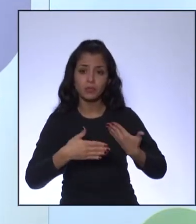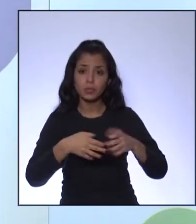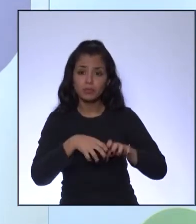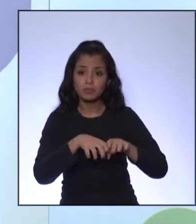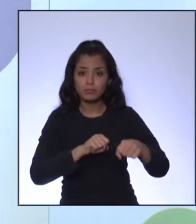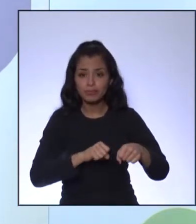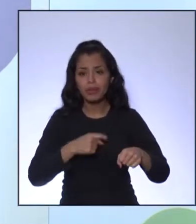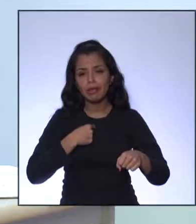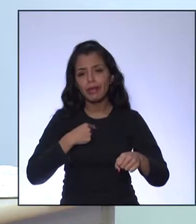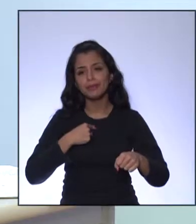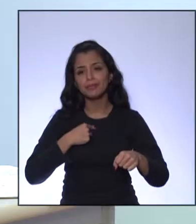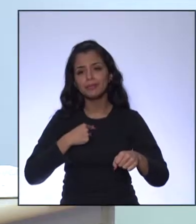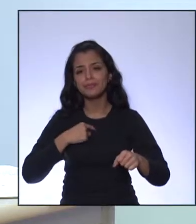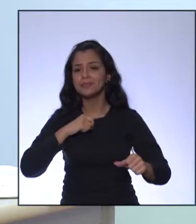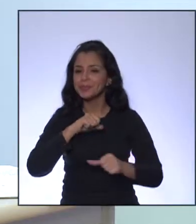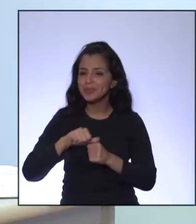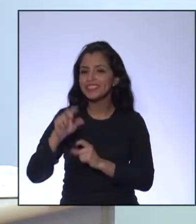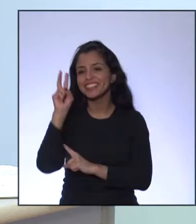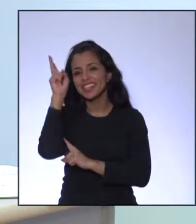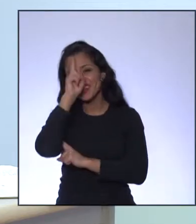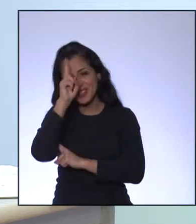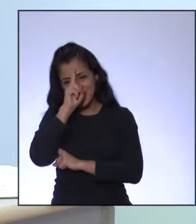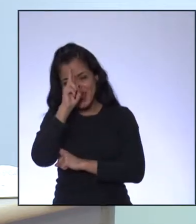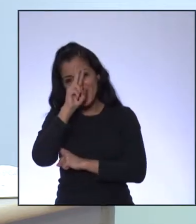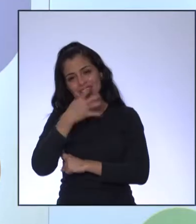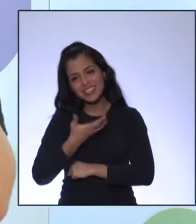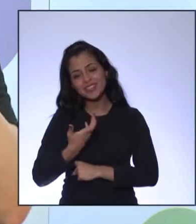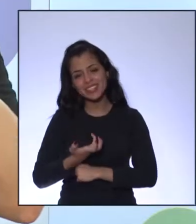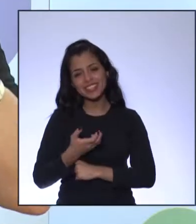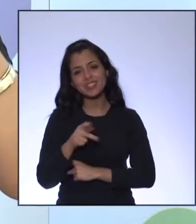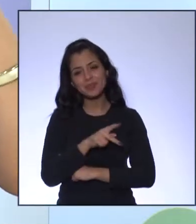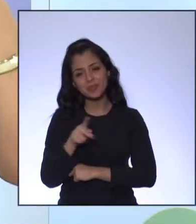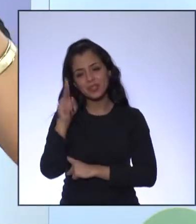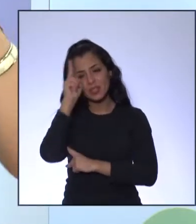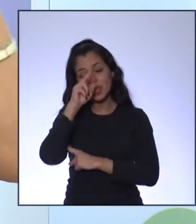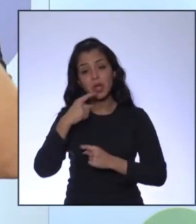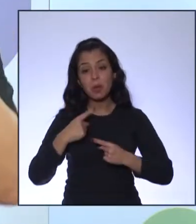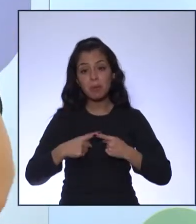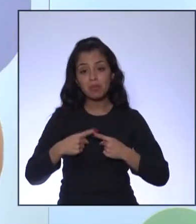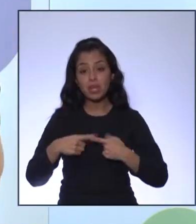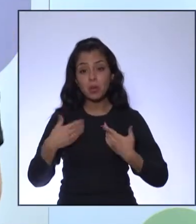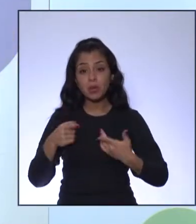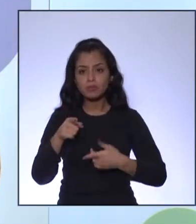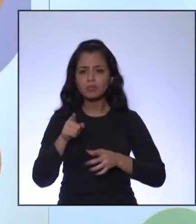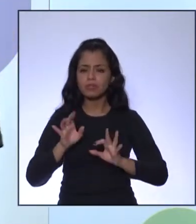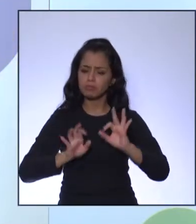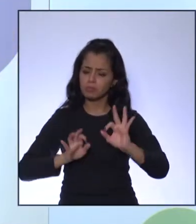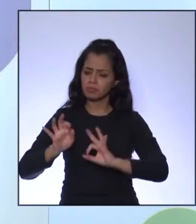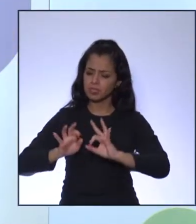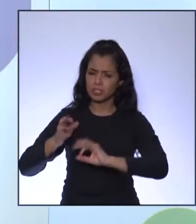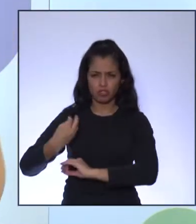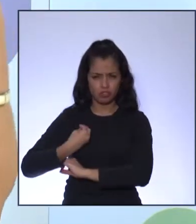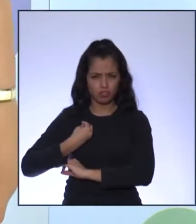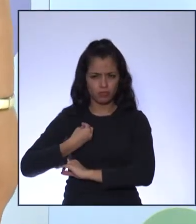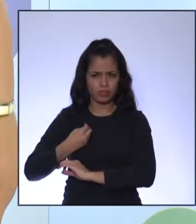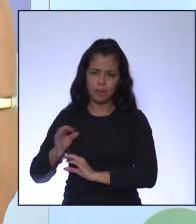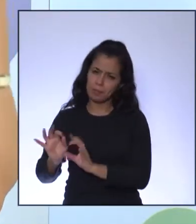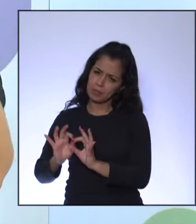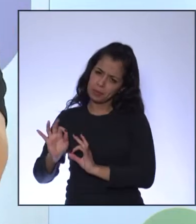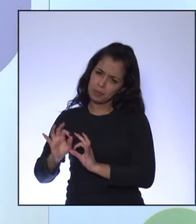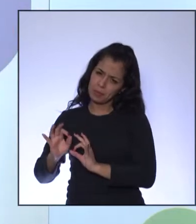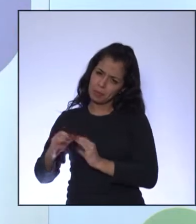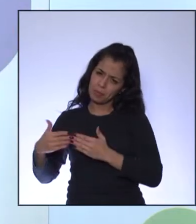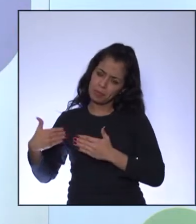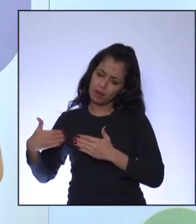para a história, porque a gente tem, nesse sentido, quando você vai planejando o seu projeto de vida, a gente